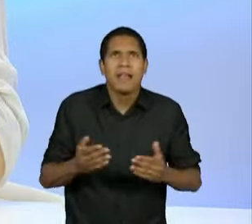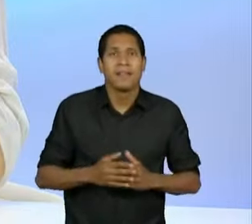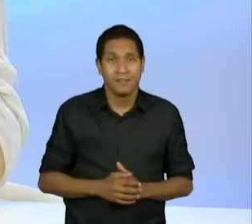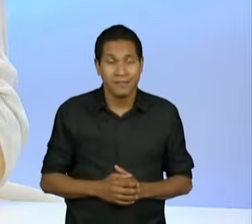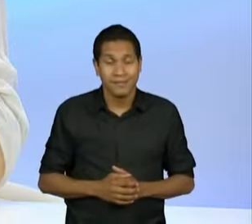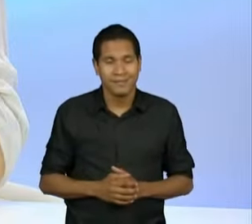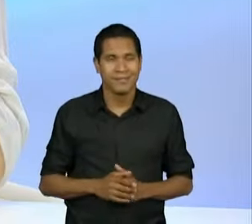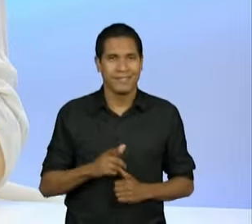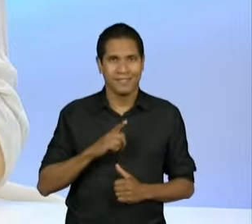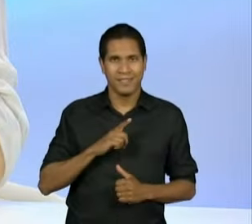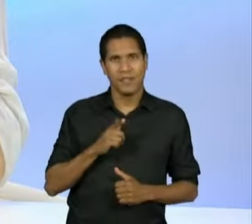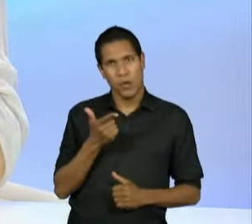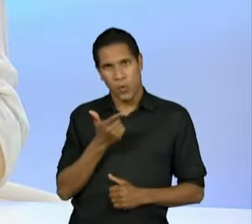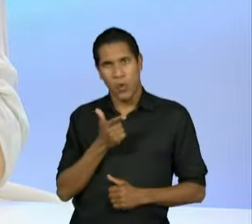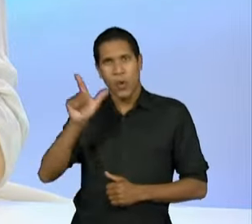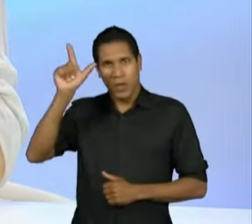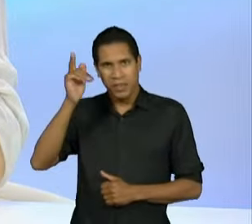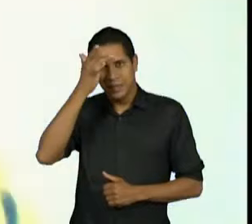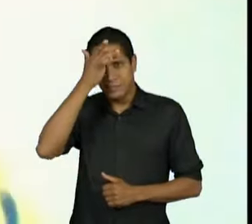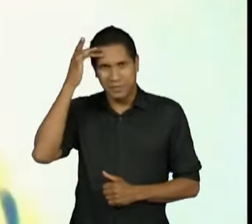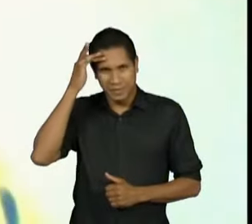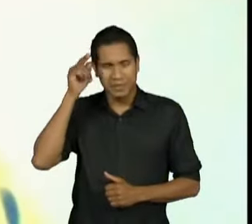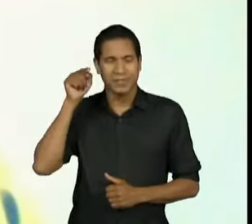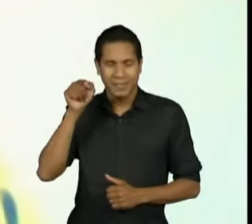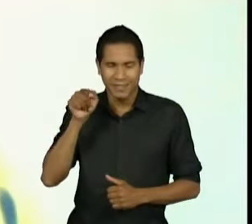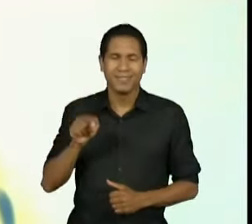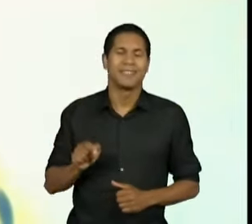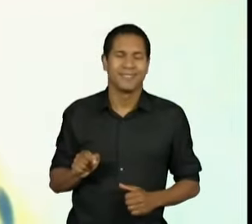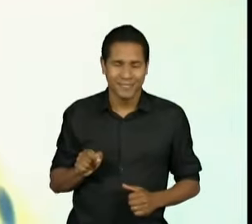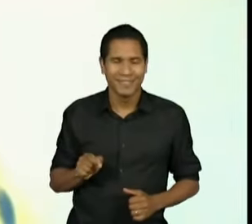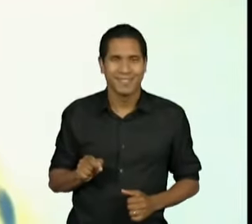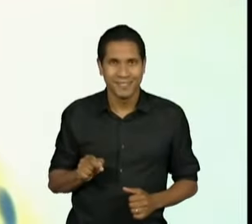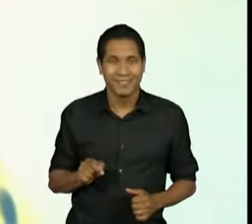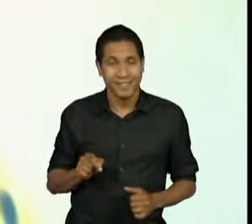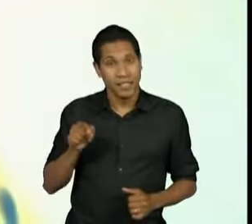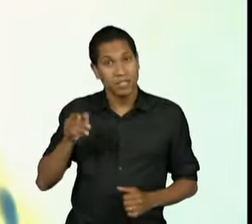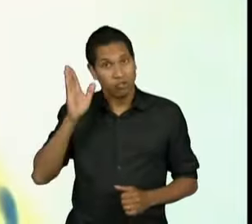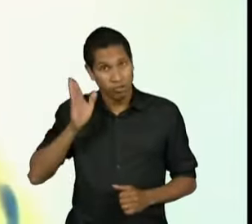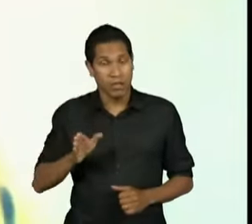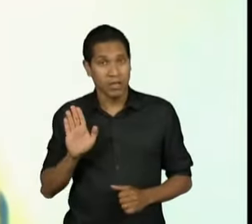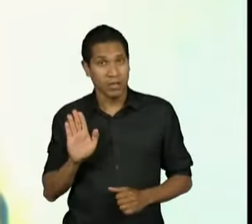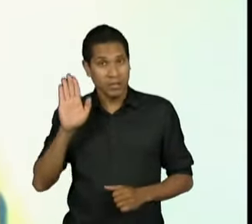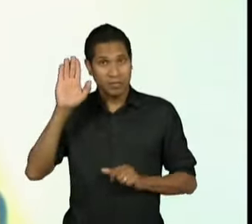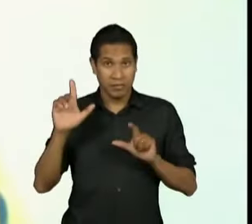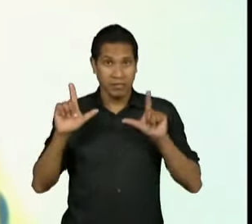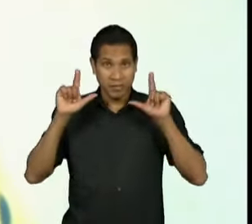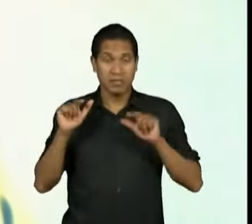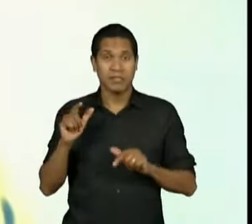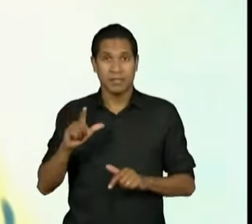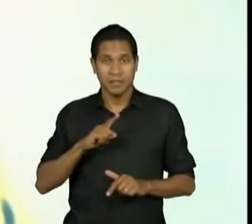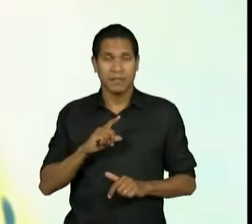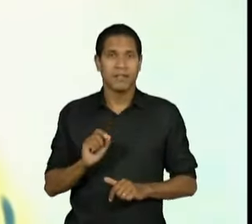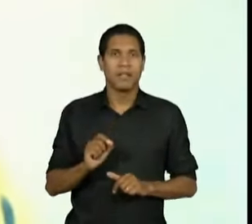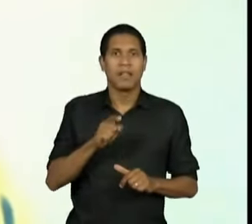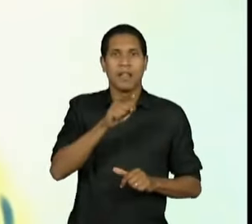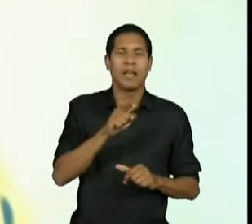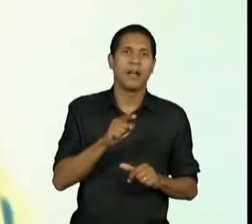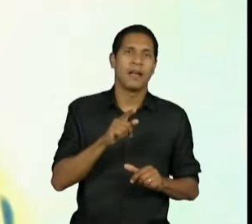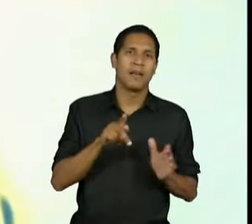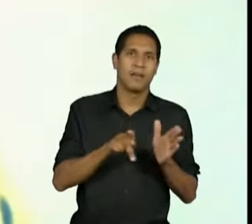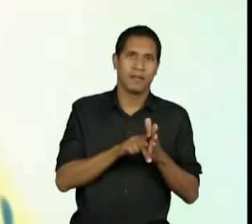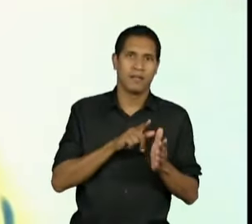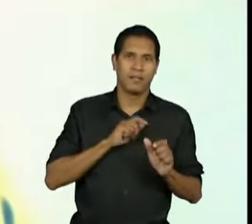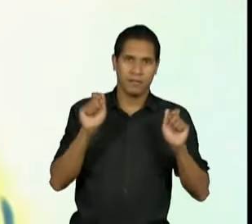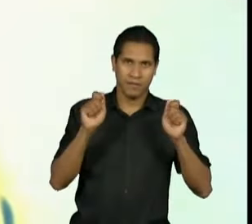E uma outra pessoa também, essa era uma pessoa candidata, na Flip,